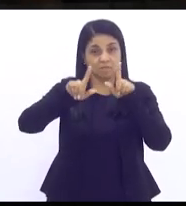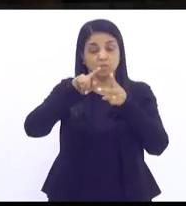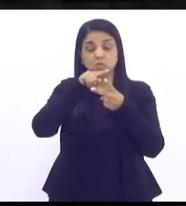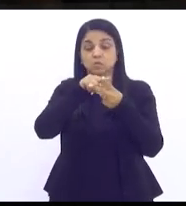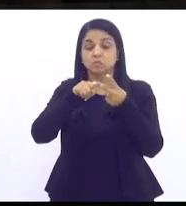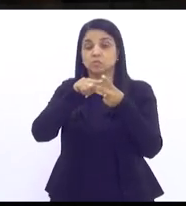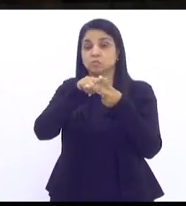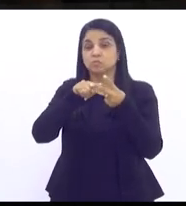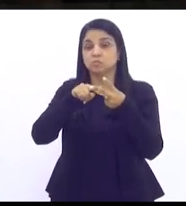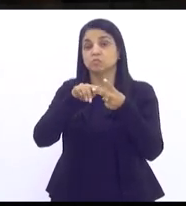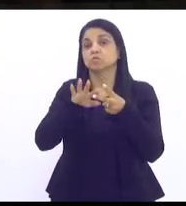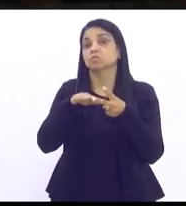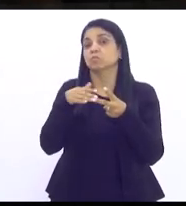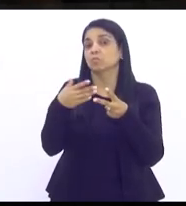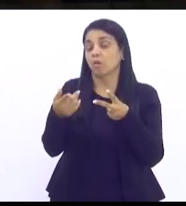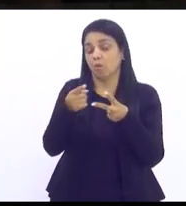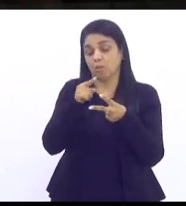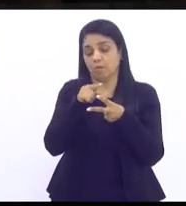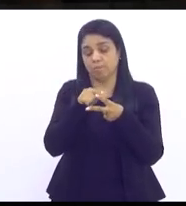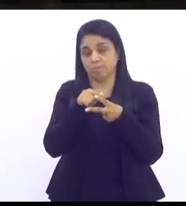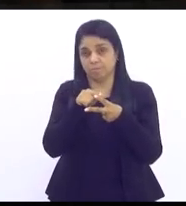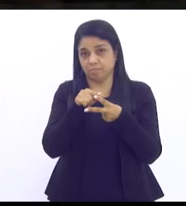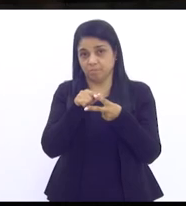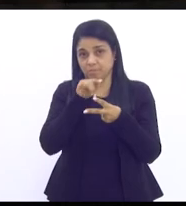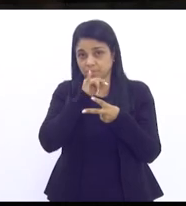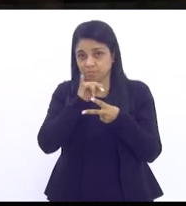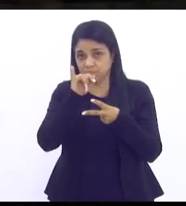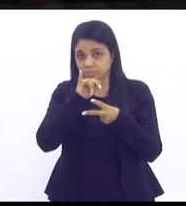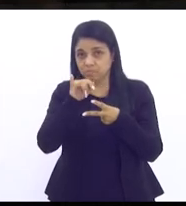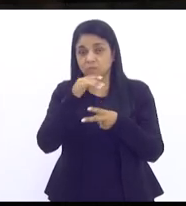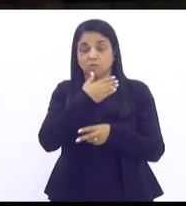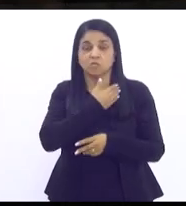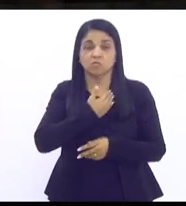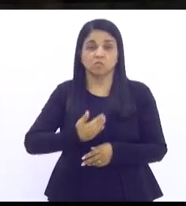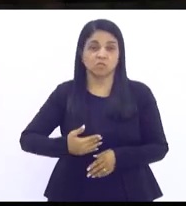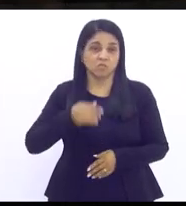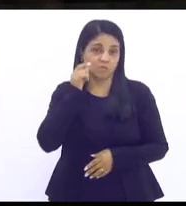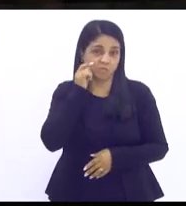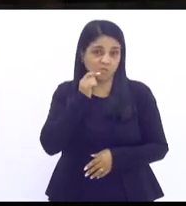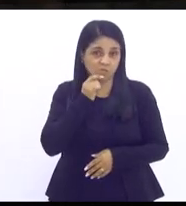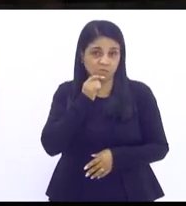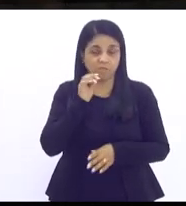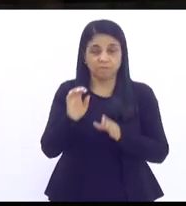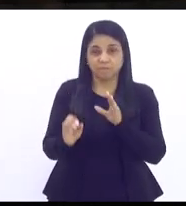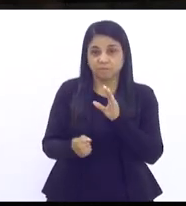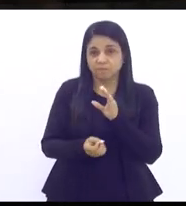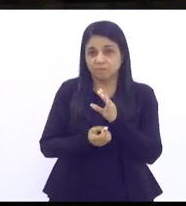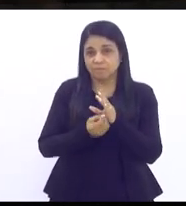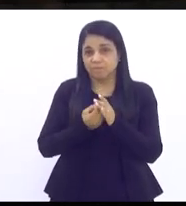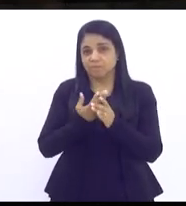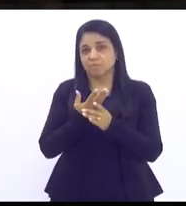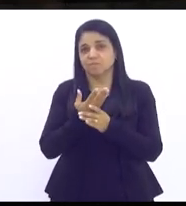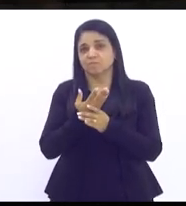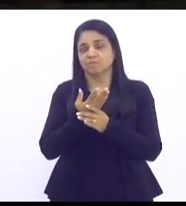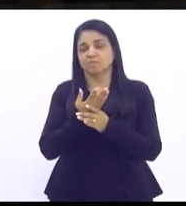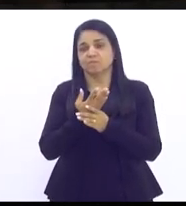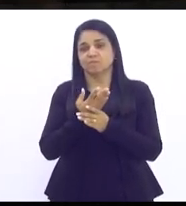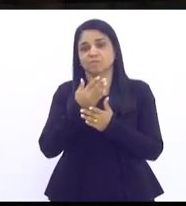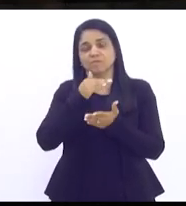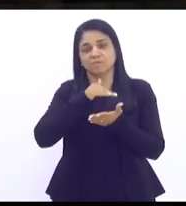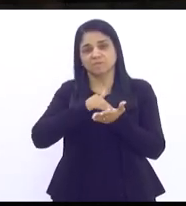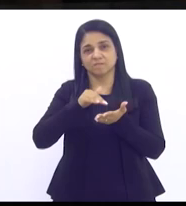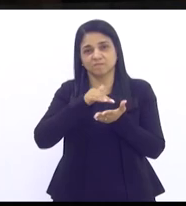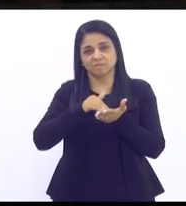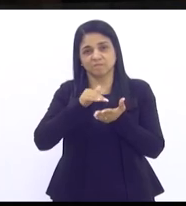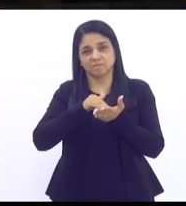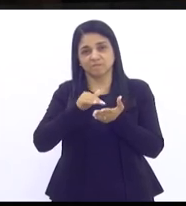notícias? A primeira, que o governador criou a Secretaria